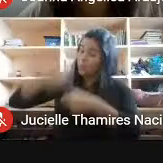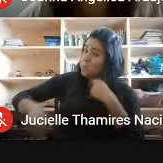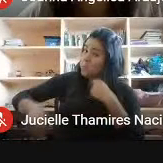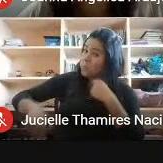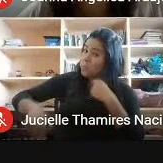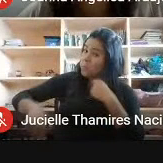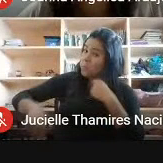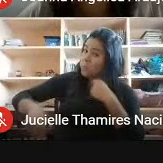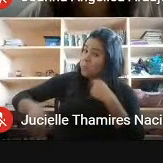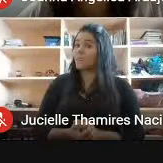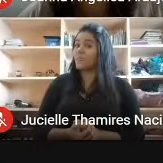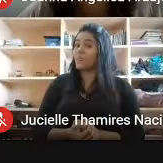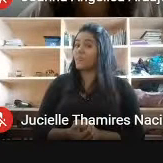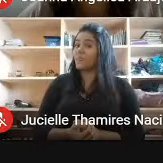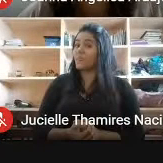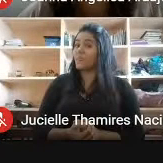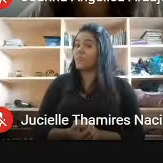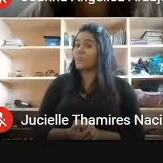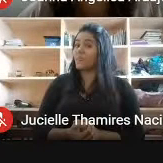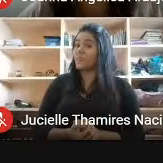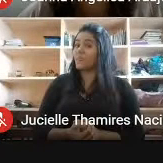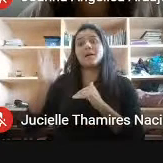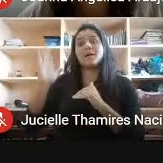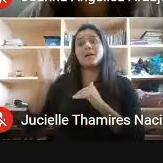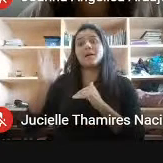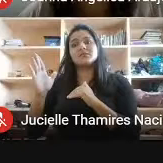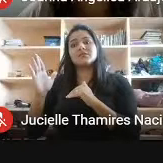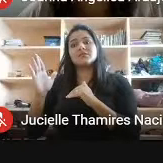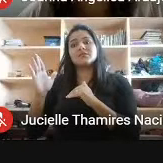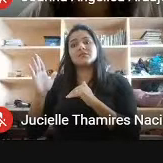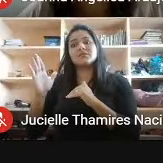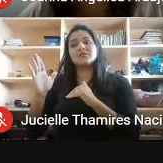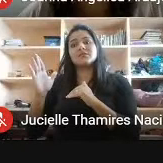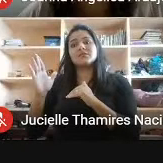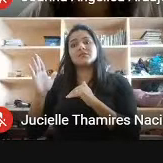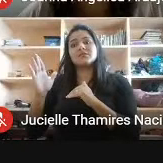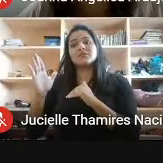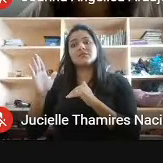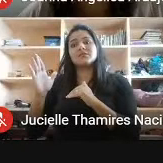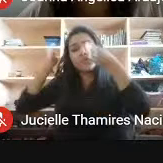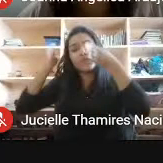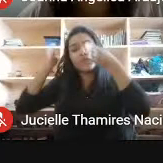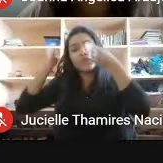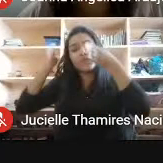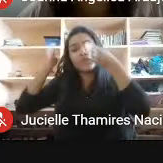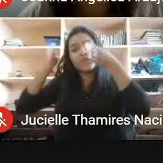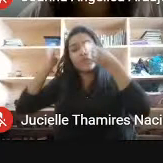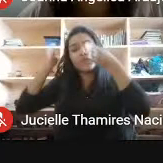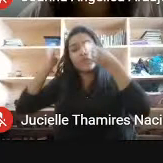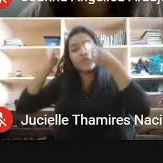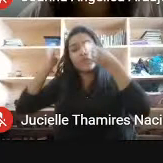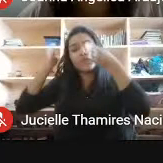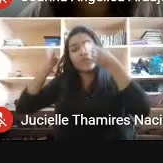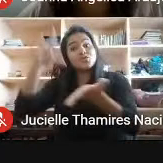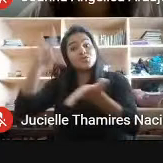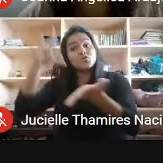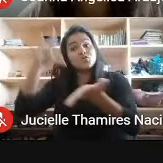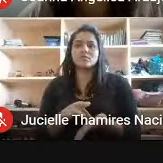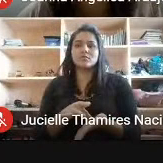não é justo, né? Isso não é justo. Então, a gente precisa atuar dessa forma. Bom, eu passo aí a palavra para os